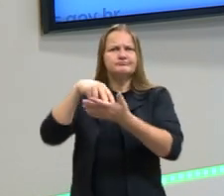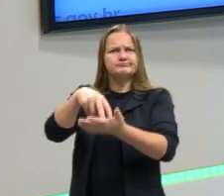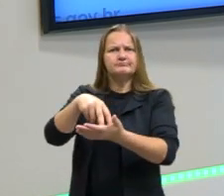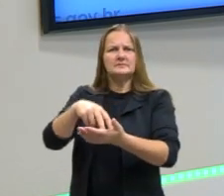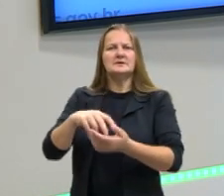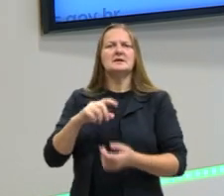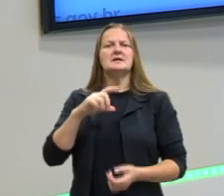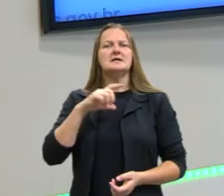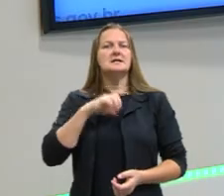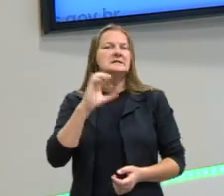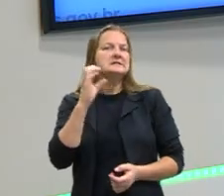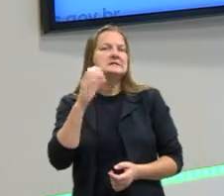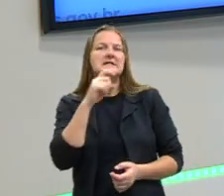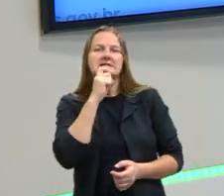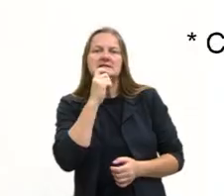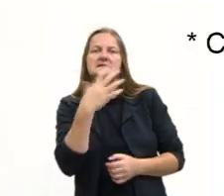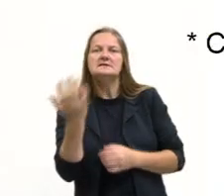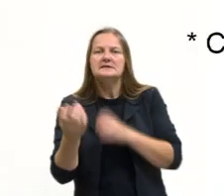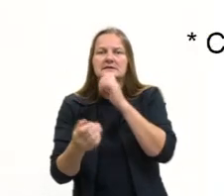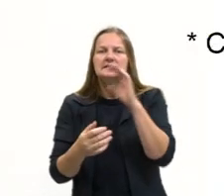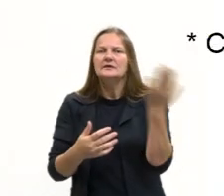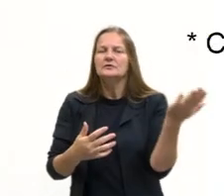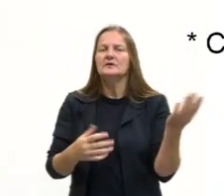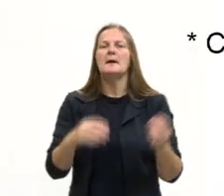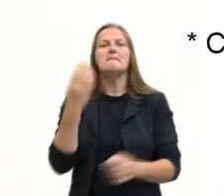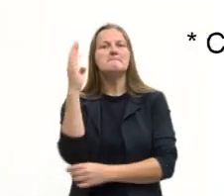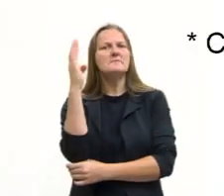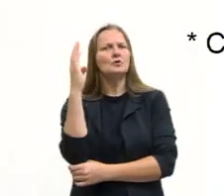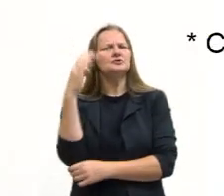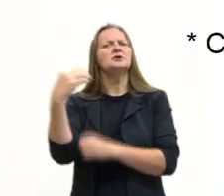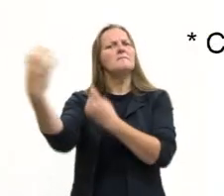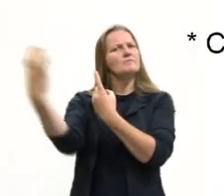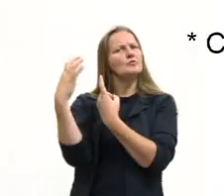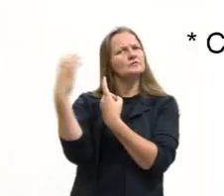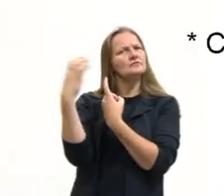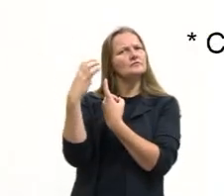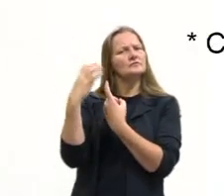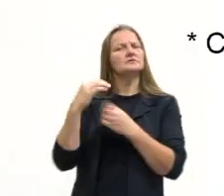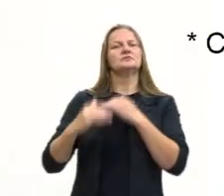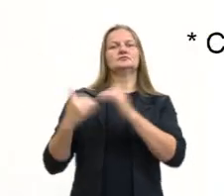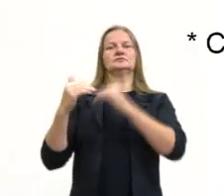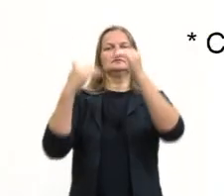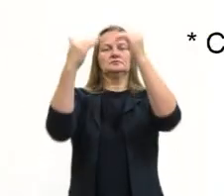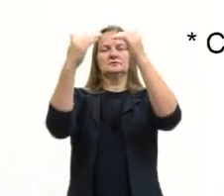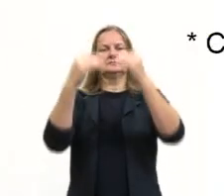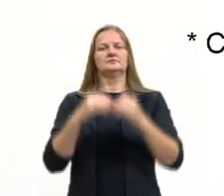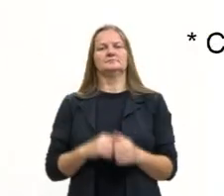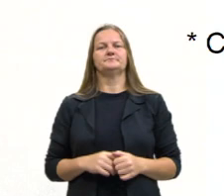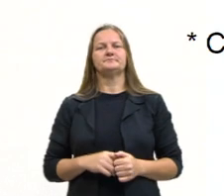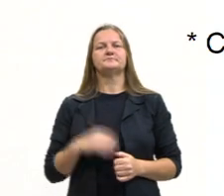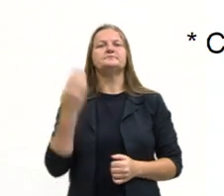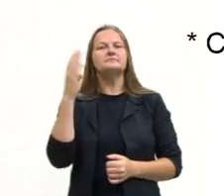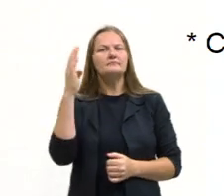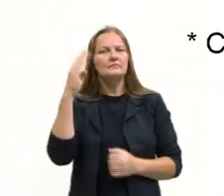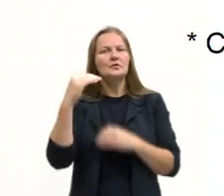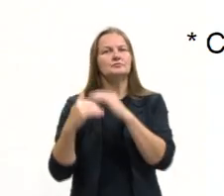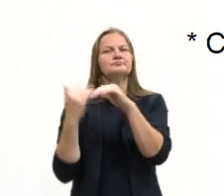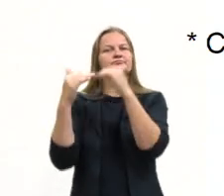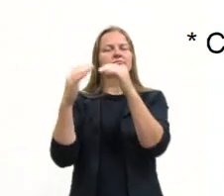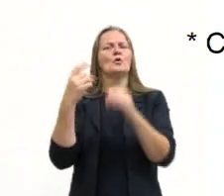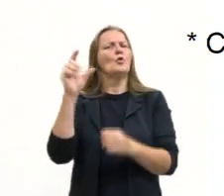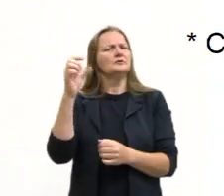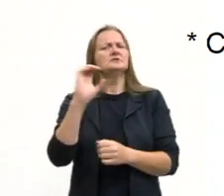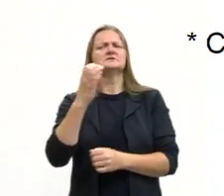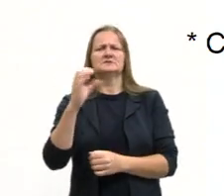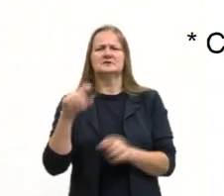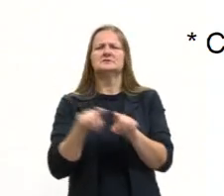ciências naturais especialmente pela biologia é um momento de desenvolvimento da biologia e também de várias ciências